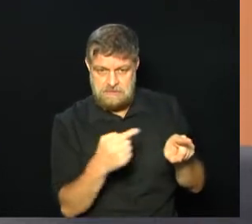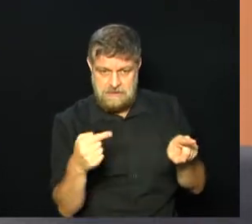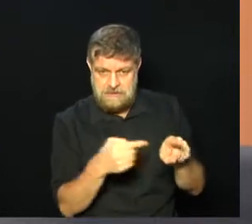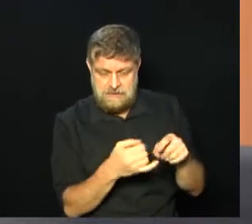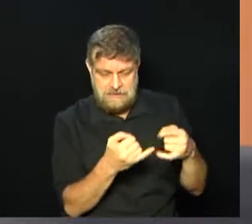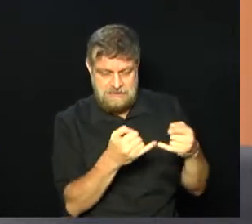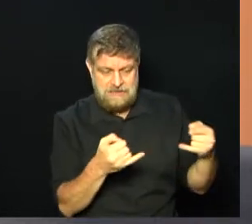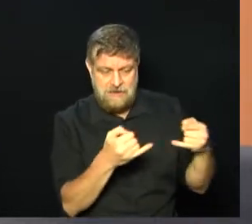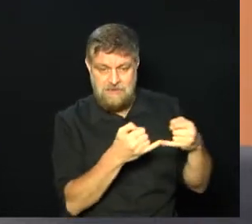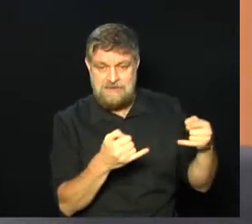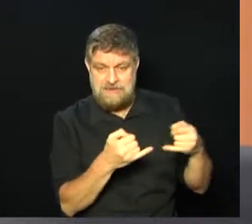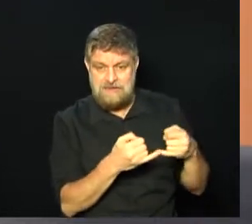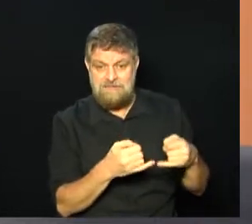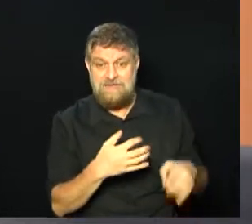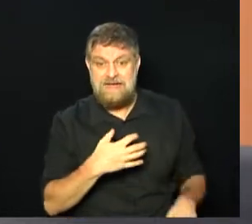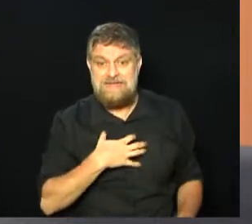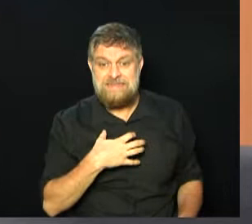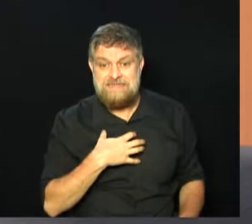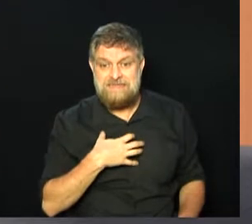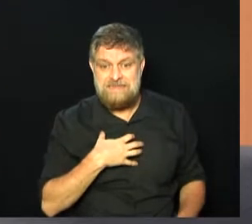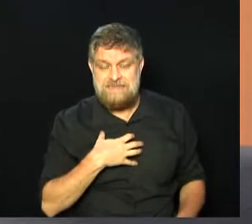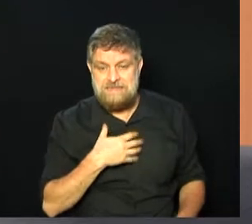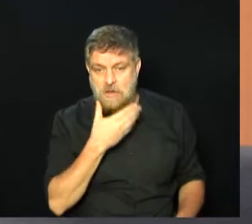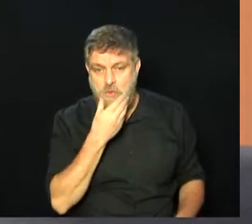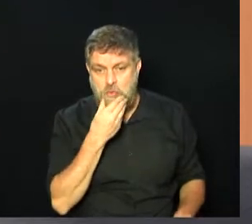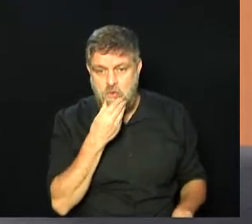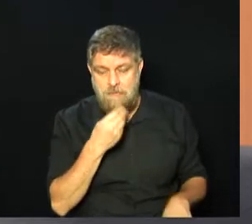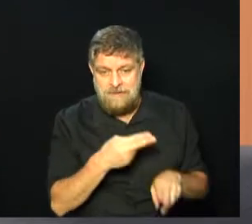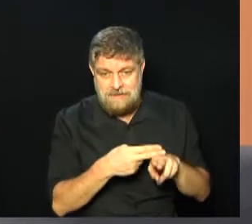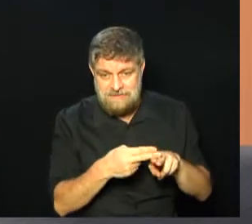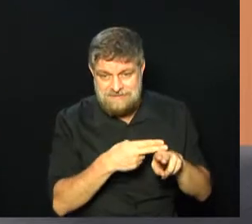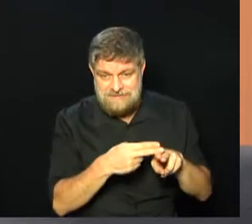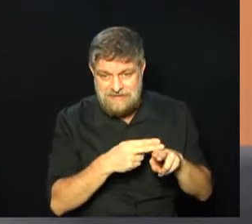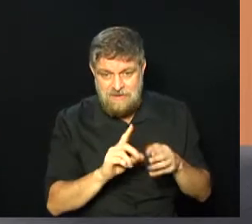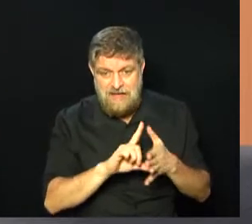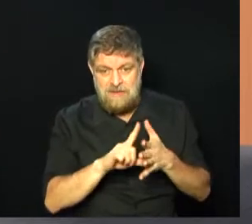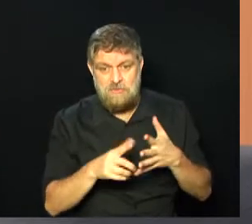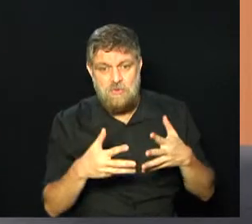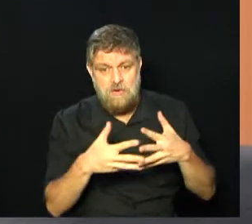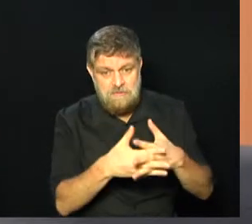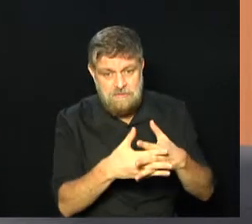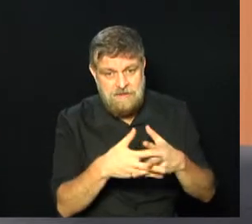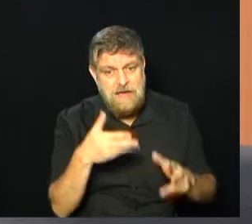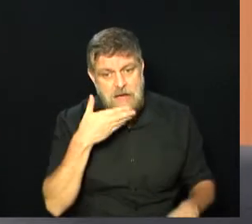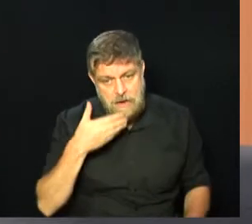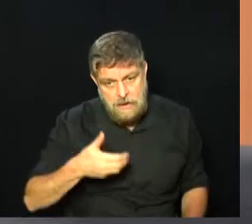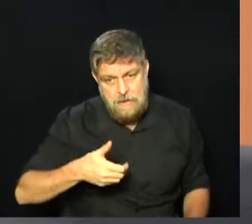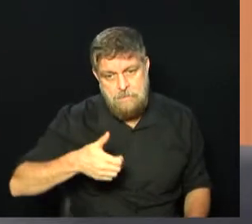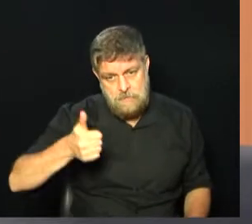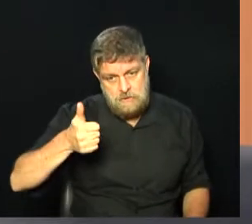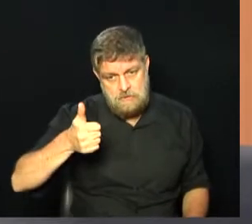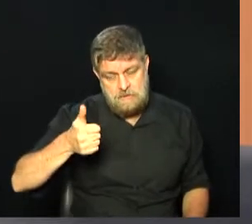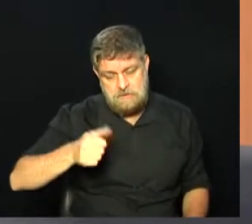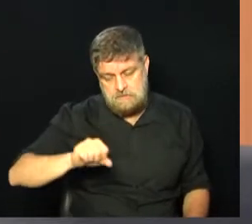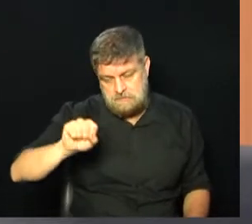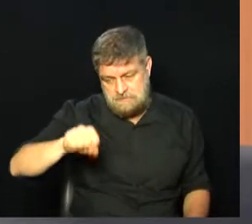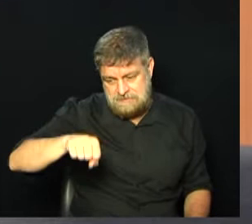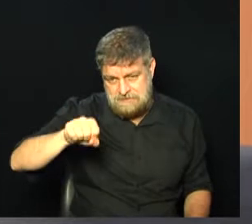nervos, também fica complicada para o pós-cirúrgico, mas tem melhorado muito. Agora,